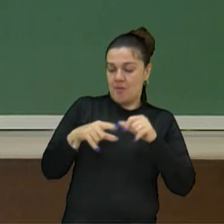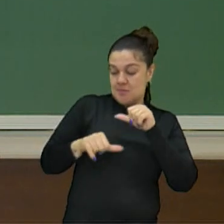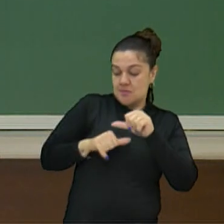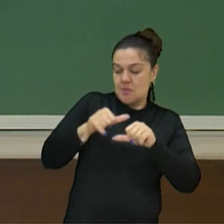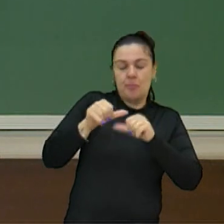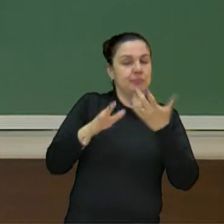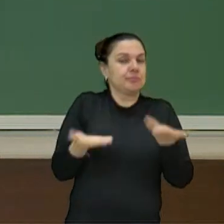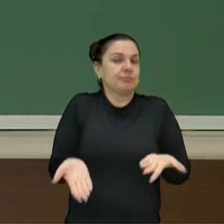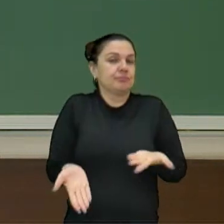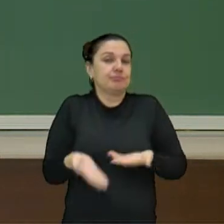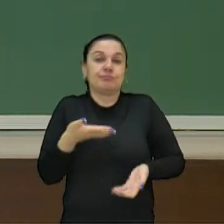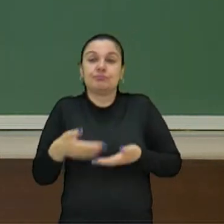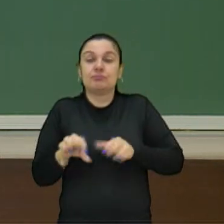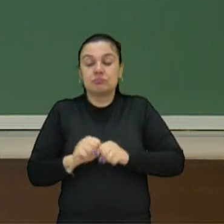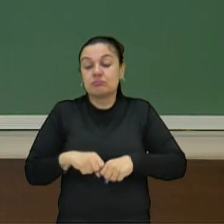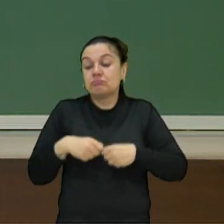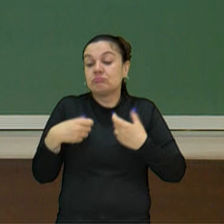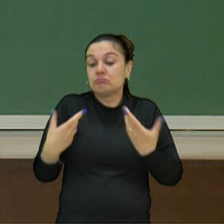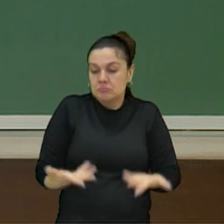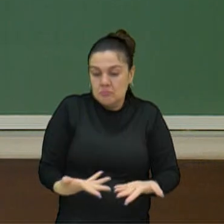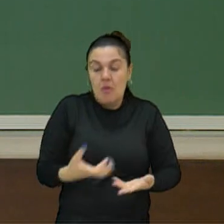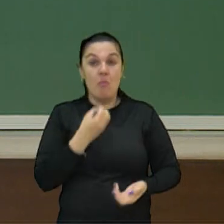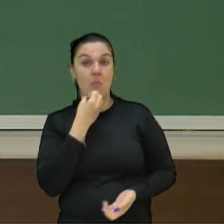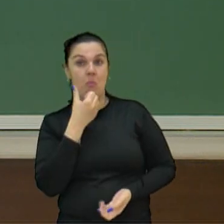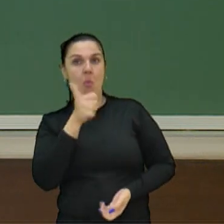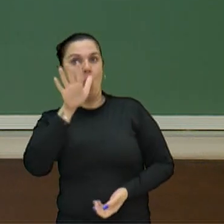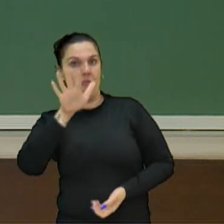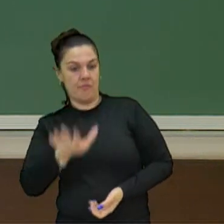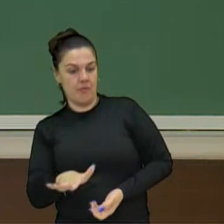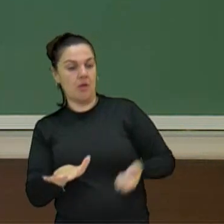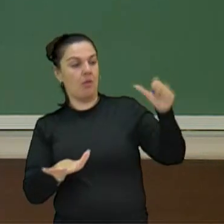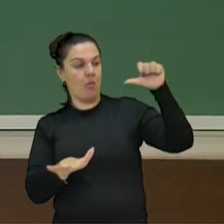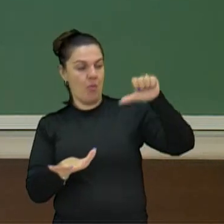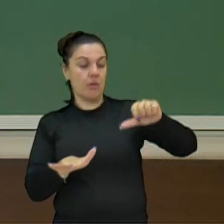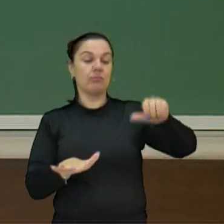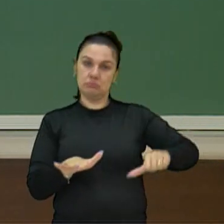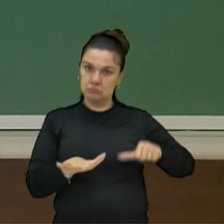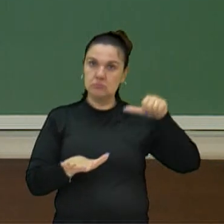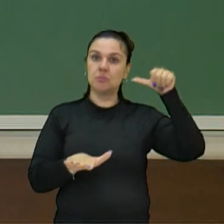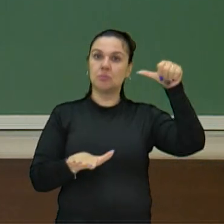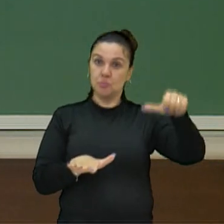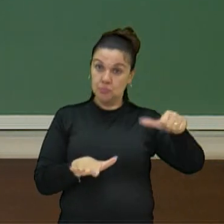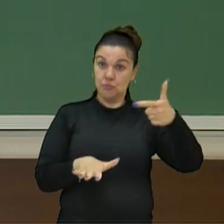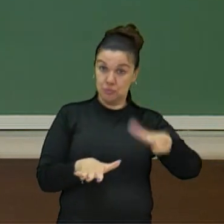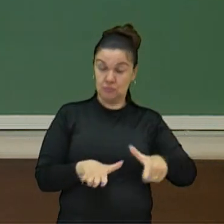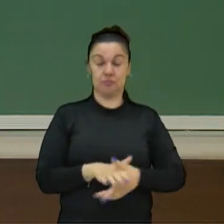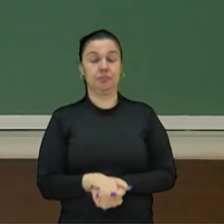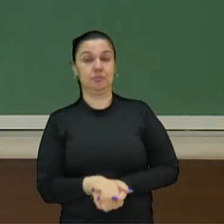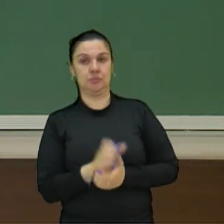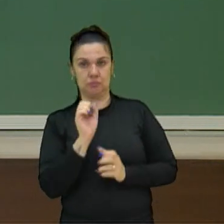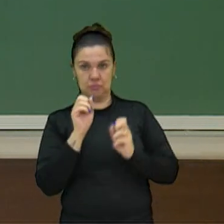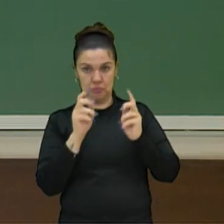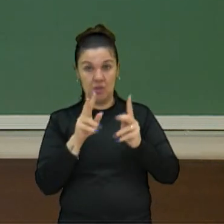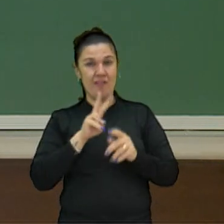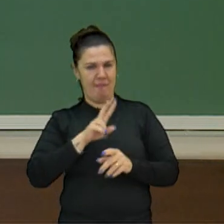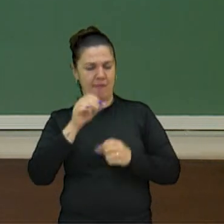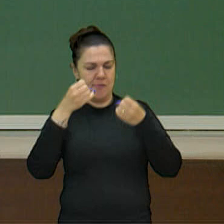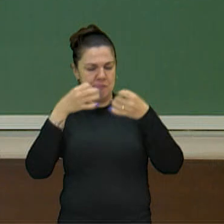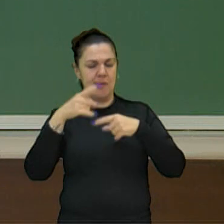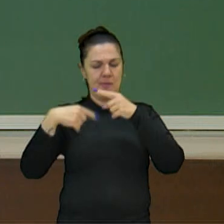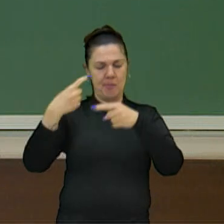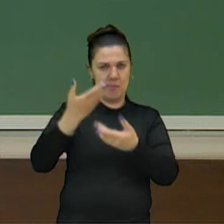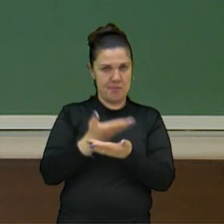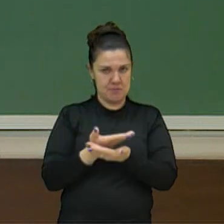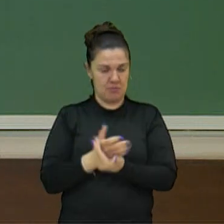são aleatórias. As mudanças que são boas acabam ficando, as mudanças que são ruins acabam sendo eliminadas, tá? A gente vai falar mais isso nas